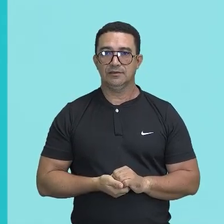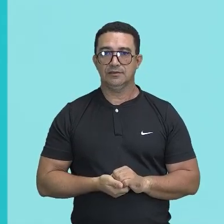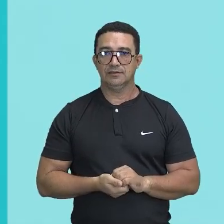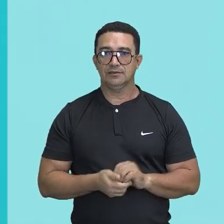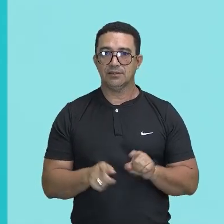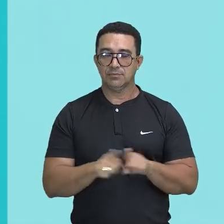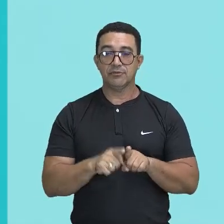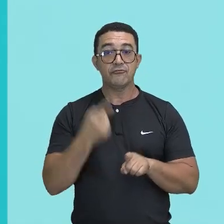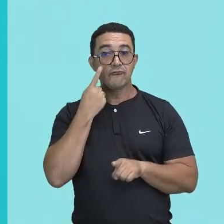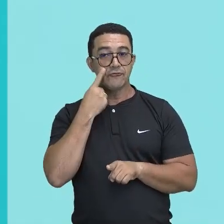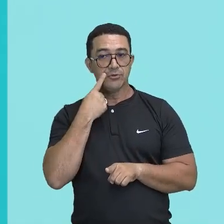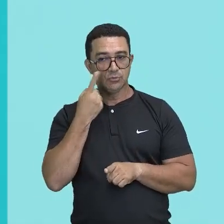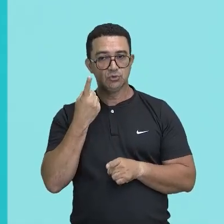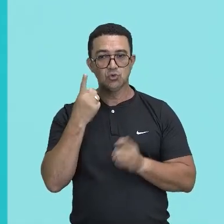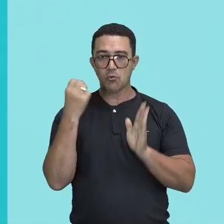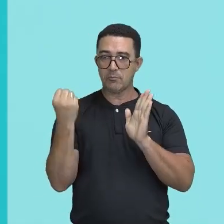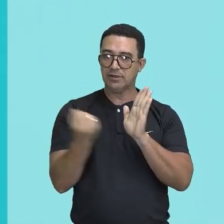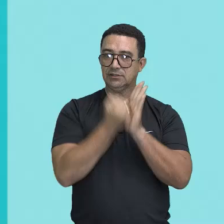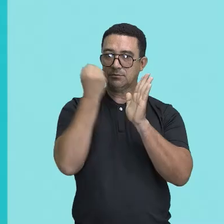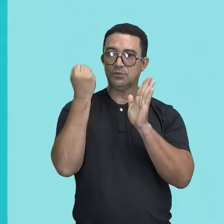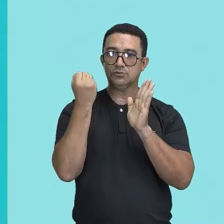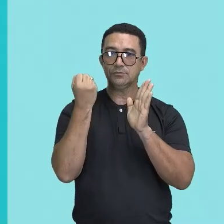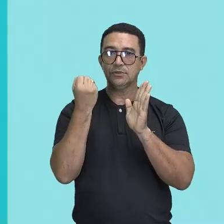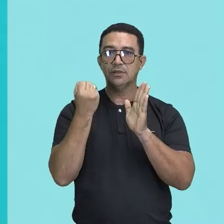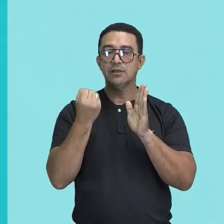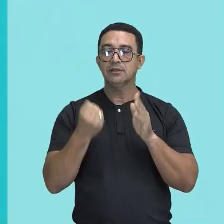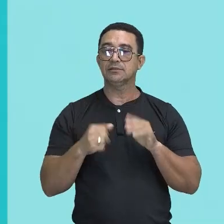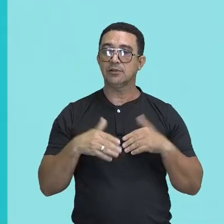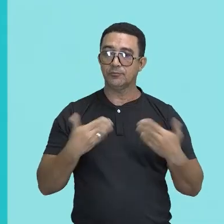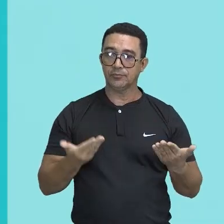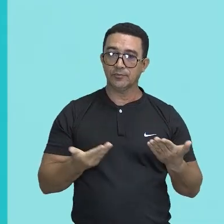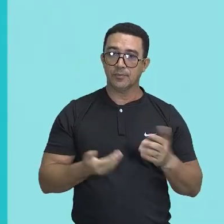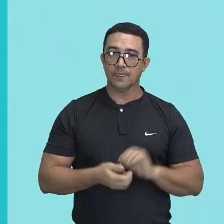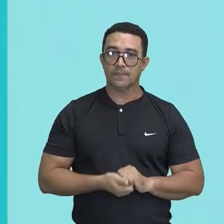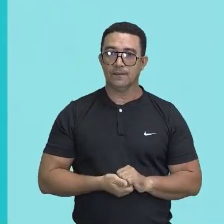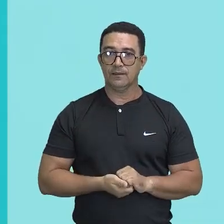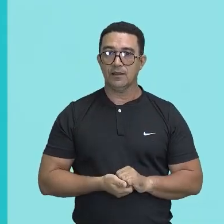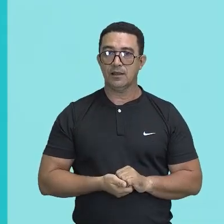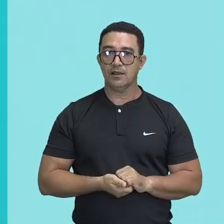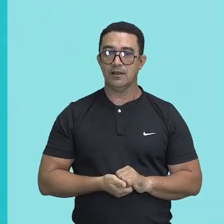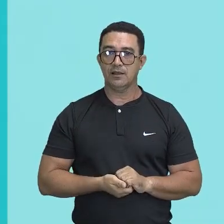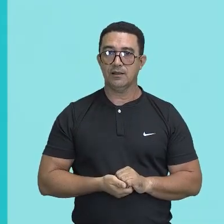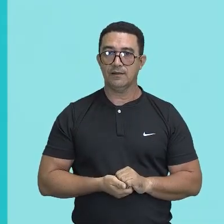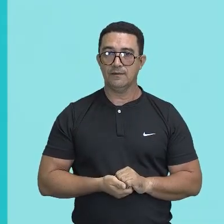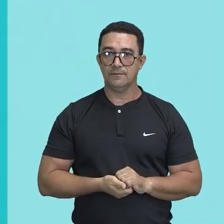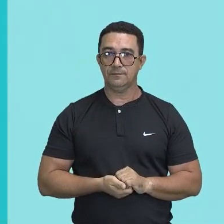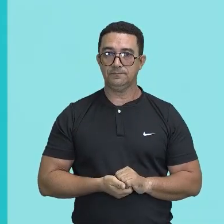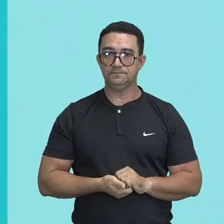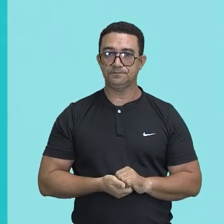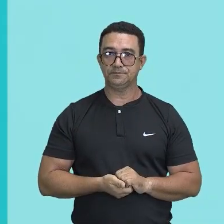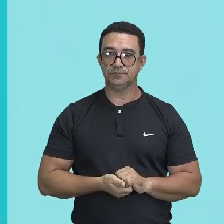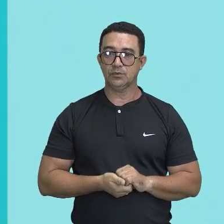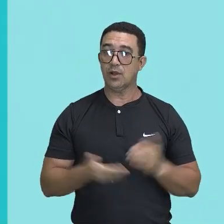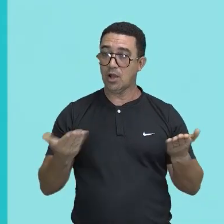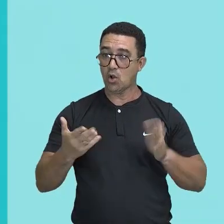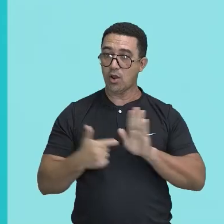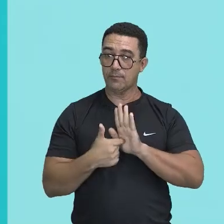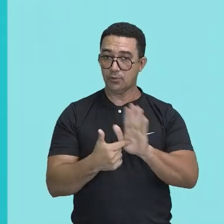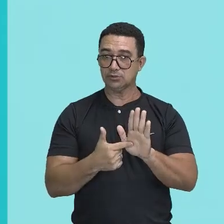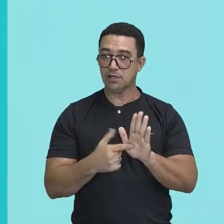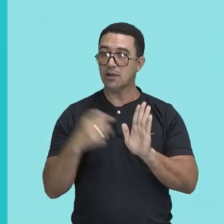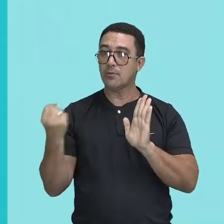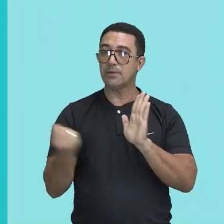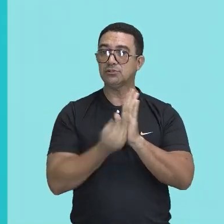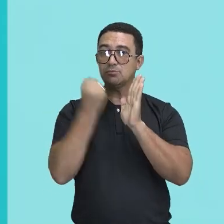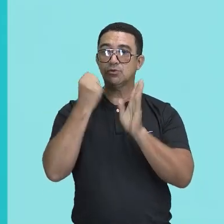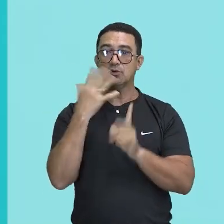vimos aqui o patrimônio de forma geral e estamos chegando para aquilo que é mais junto da gente. Então, vamos trazer agora o nosso